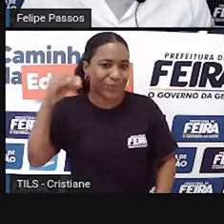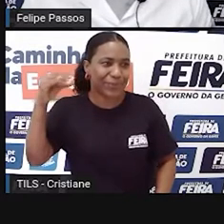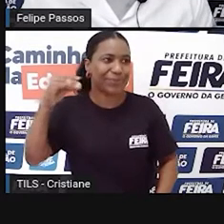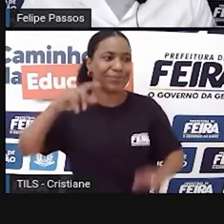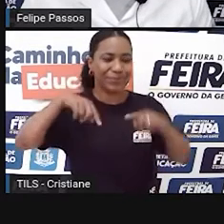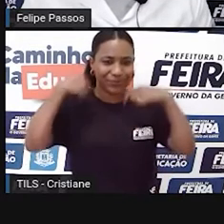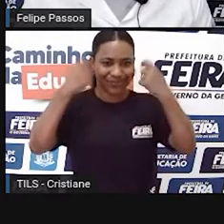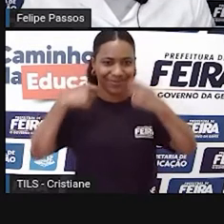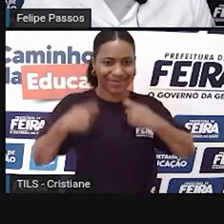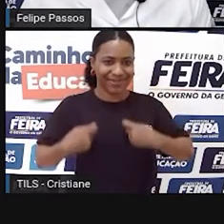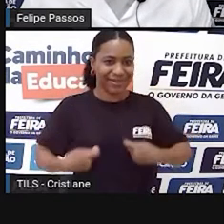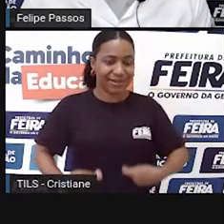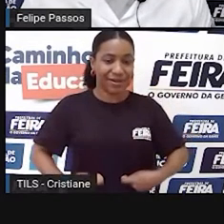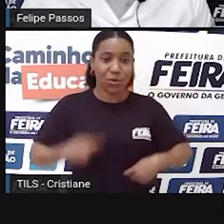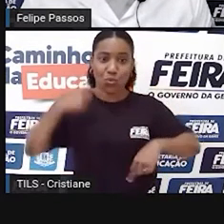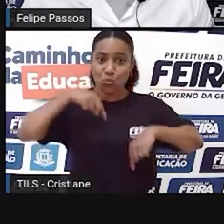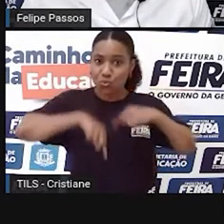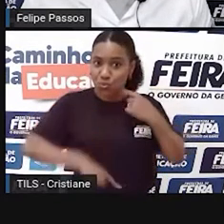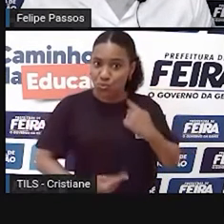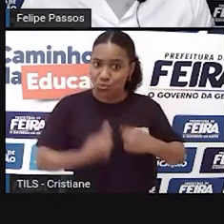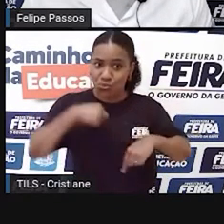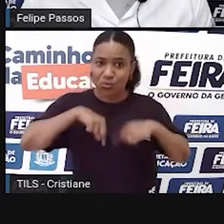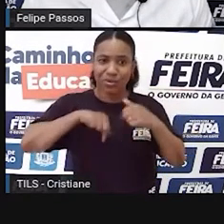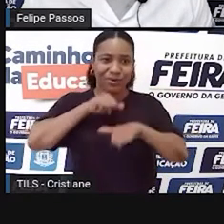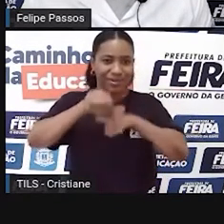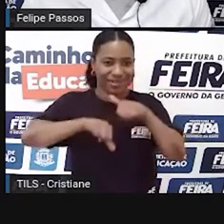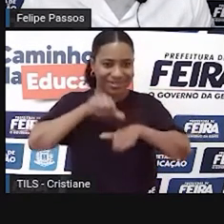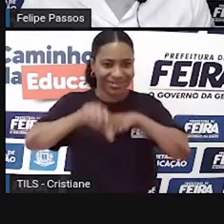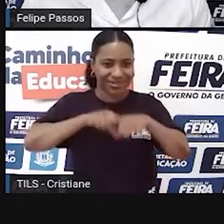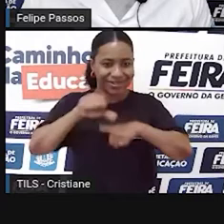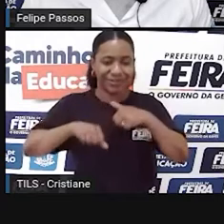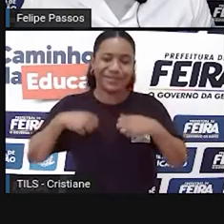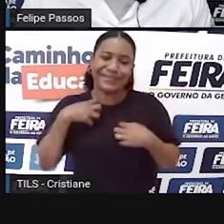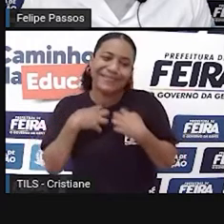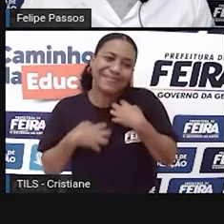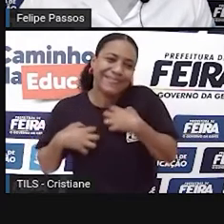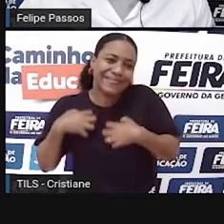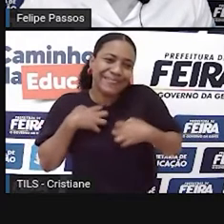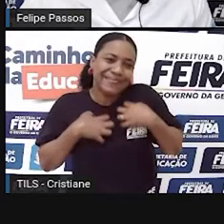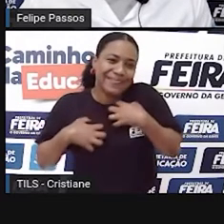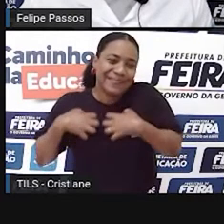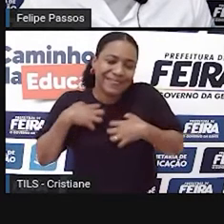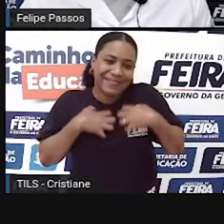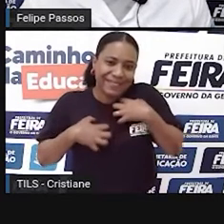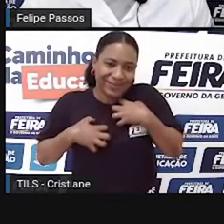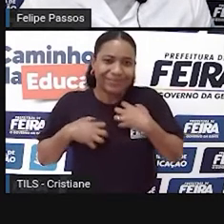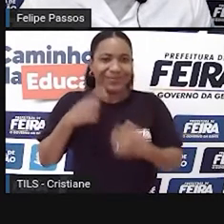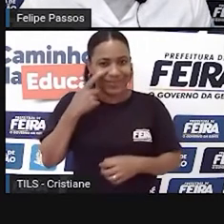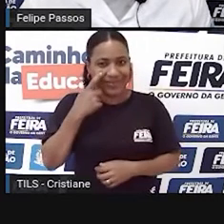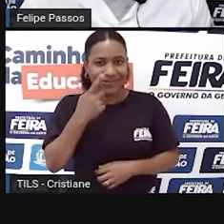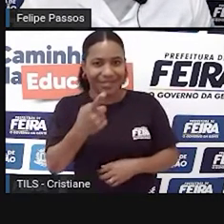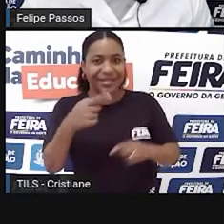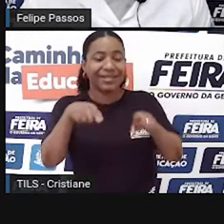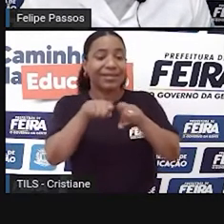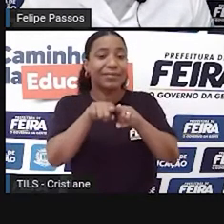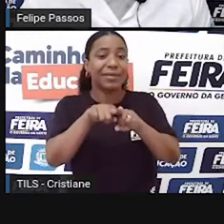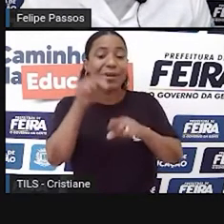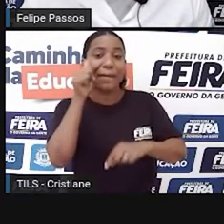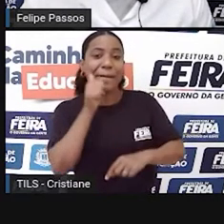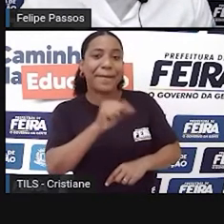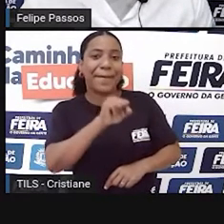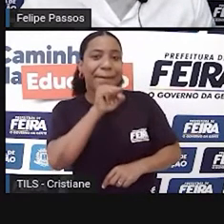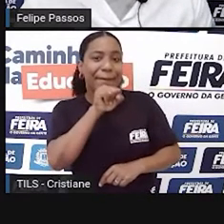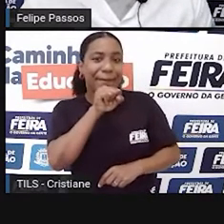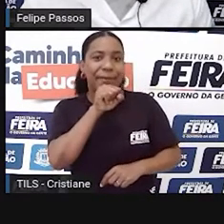vêm marcadas por essas questões de angústia, né? De tensão psicológica. Também temos aqui uma mãe tentando